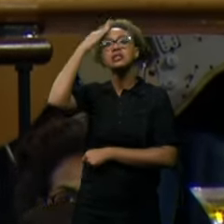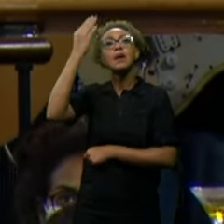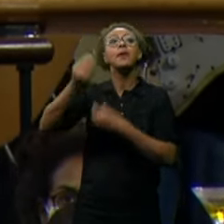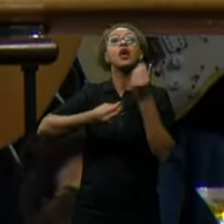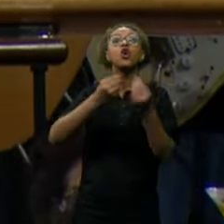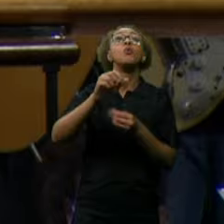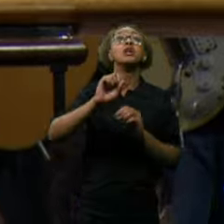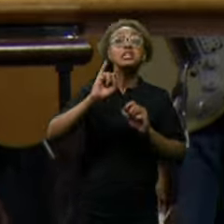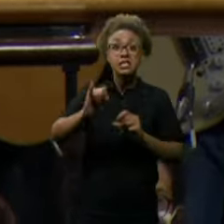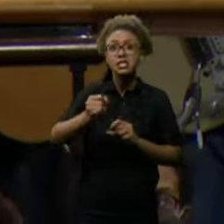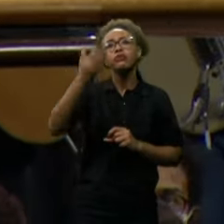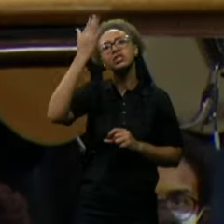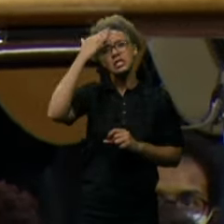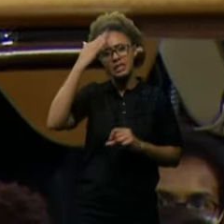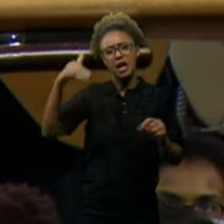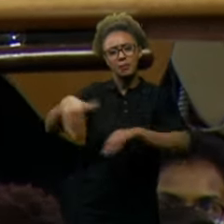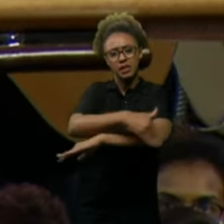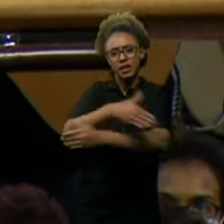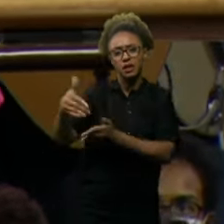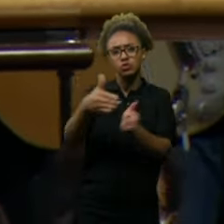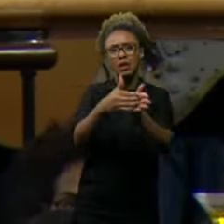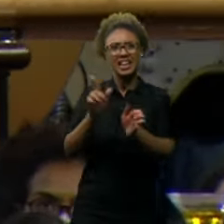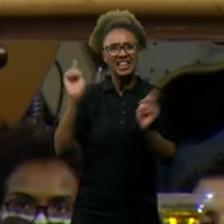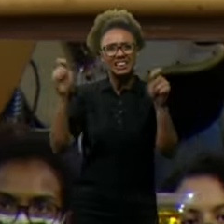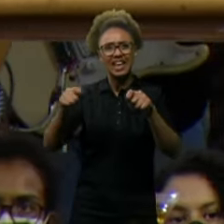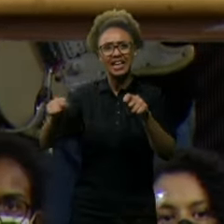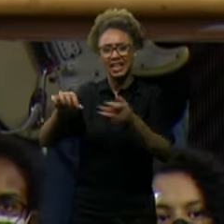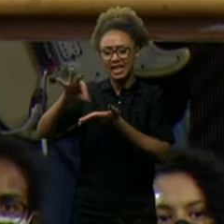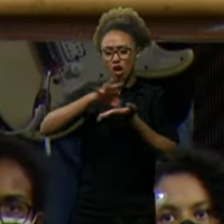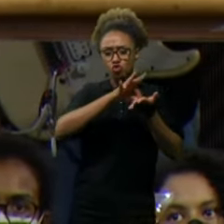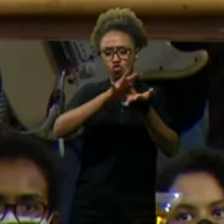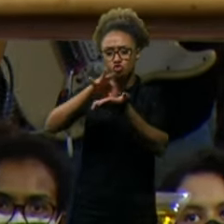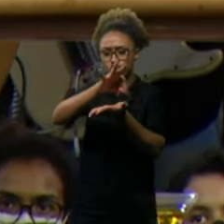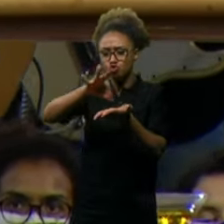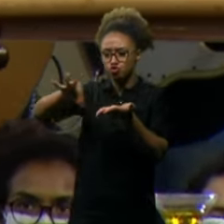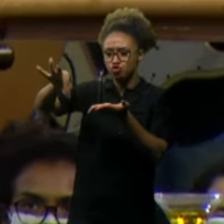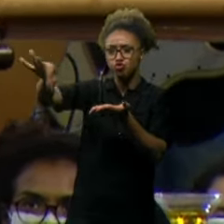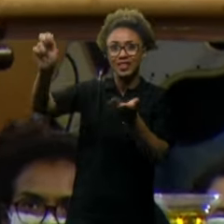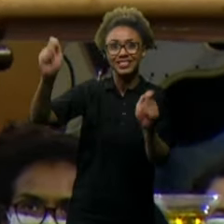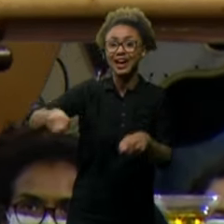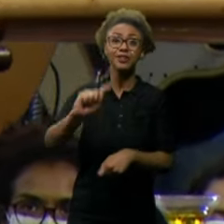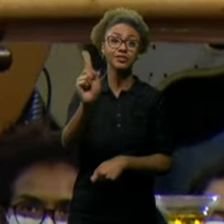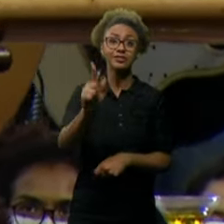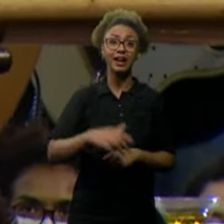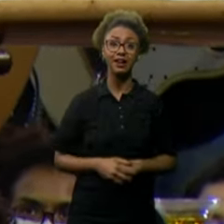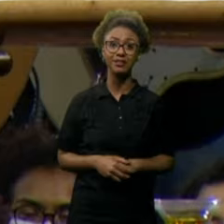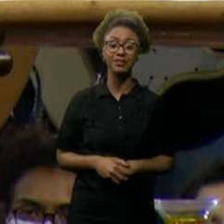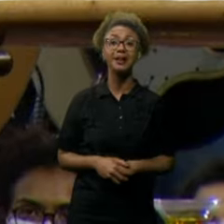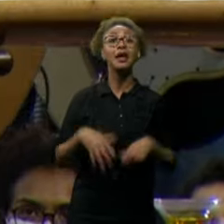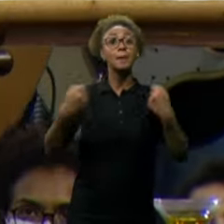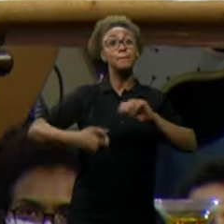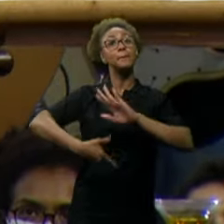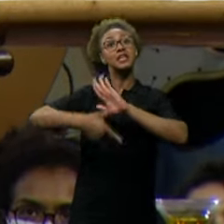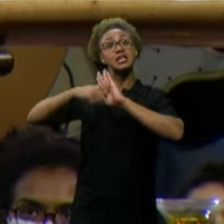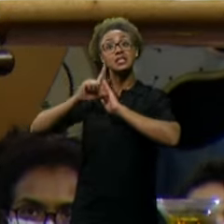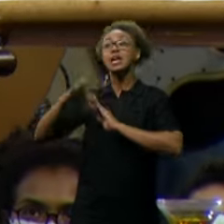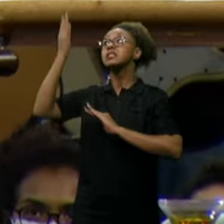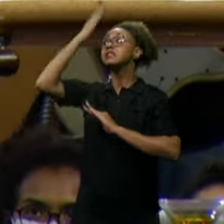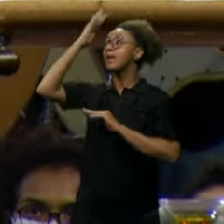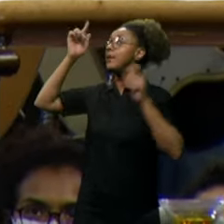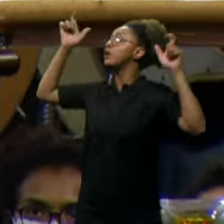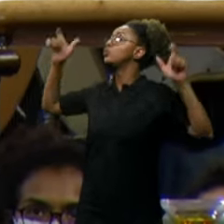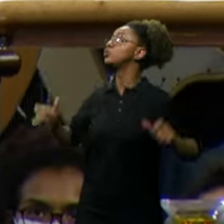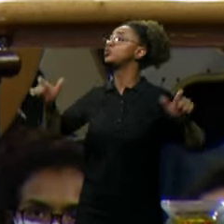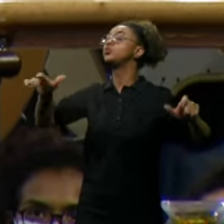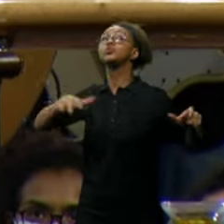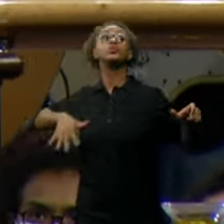Por mais que o endereço da chegada esteja correto ele traça rota ele traça rota porque ninguém chega Onde quer chegar você primeiro não consegui reconhecer